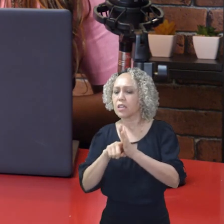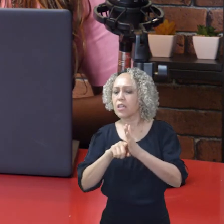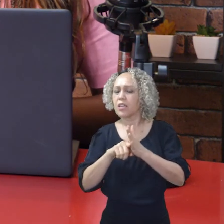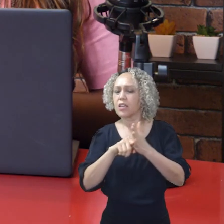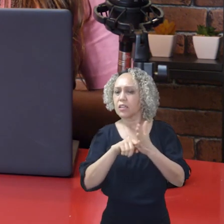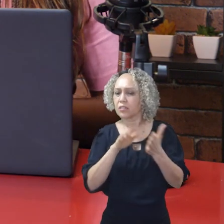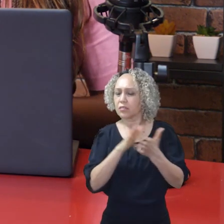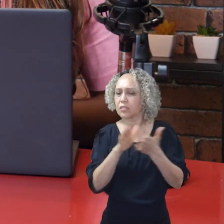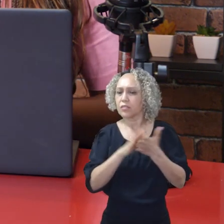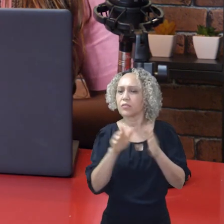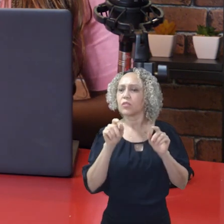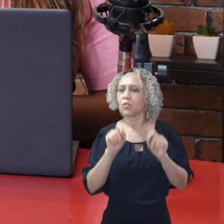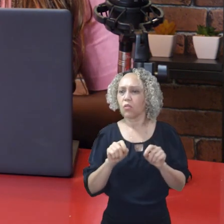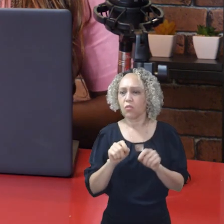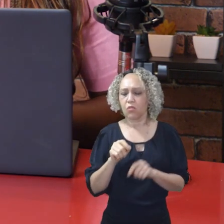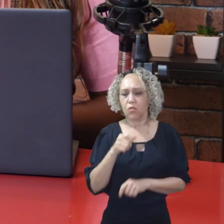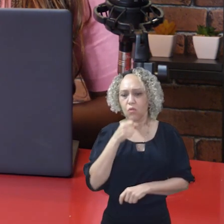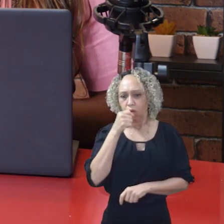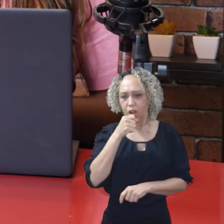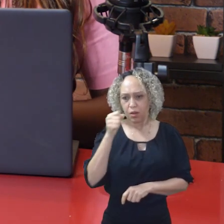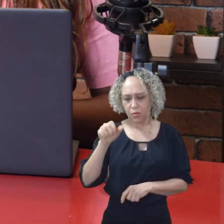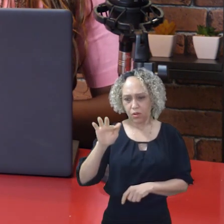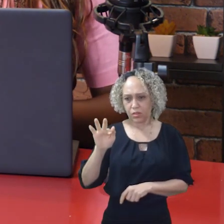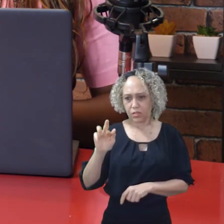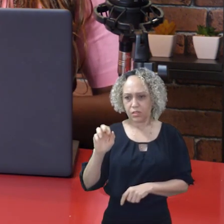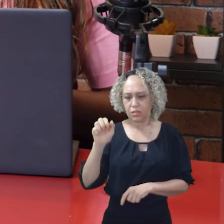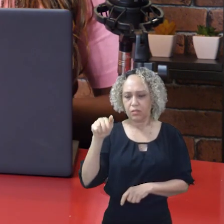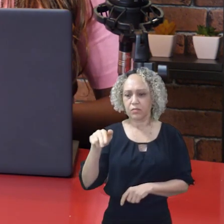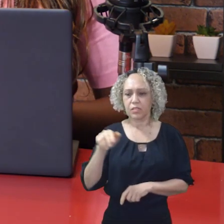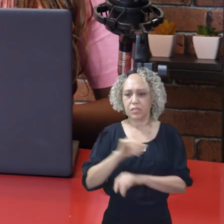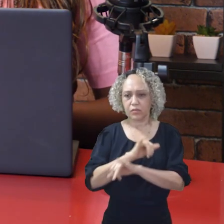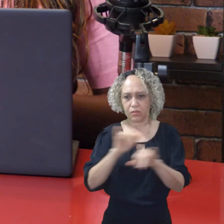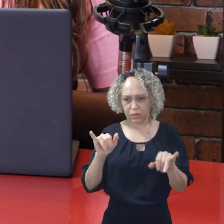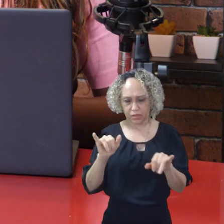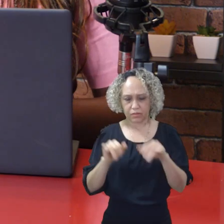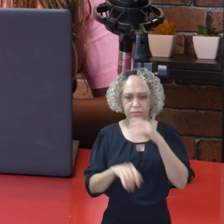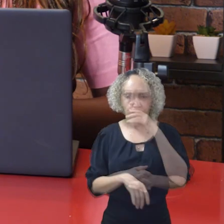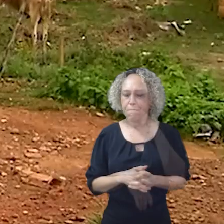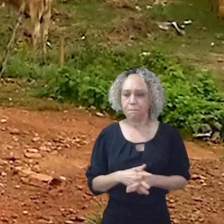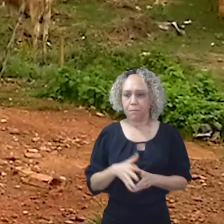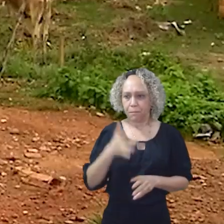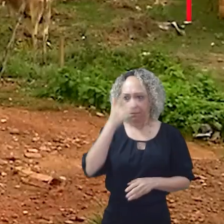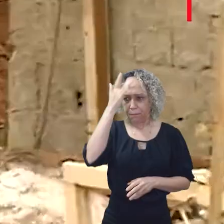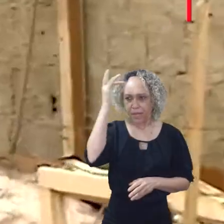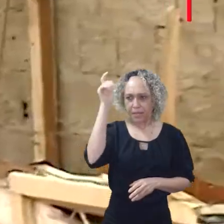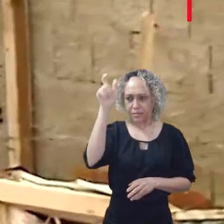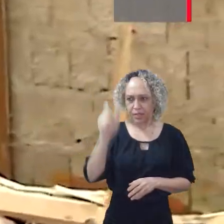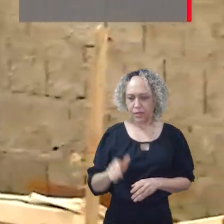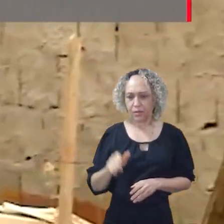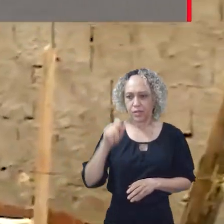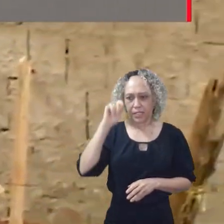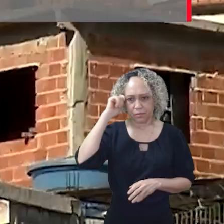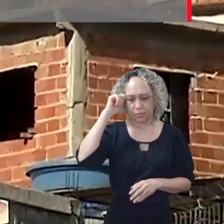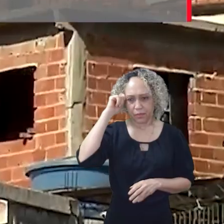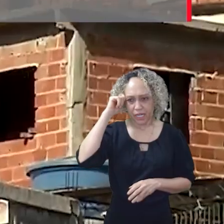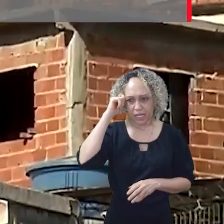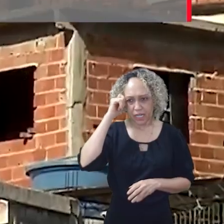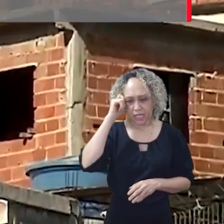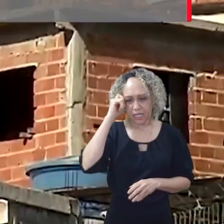Estatística, o IBGE. A repórter Fran Martins traz mais informações. As pessoas pretas